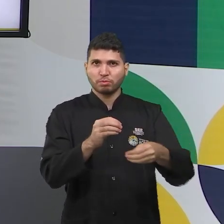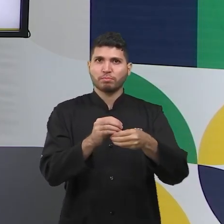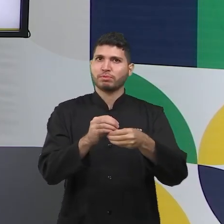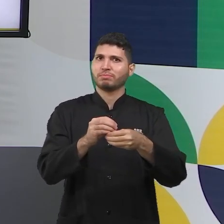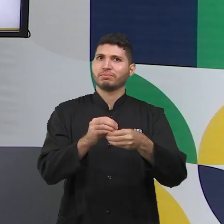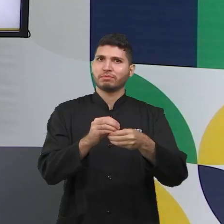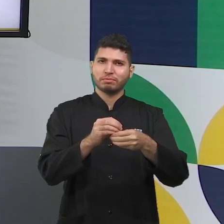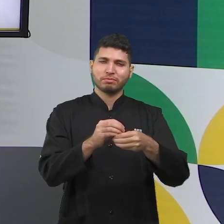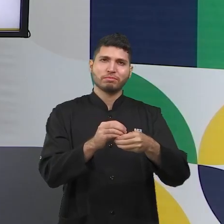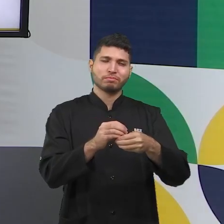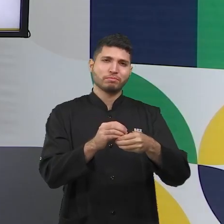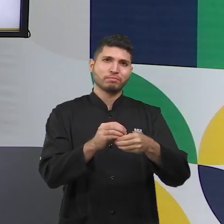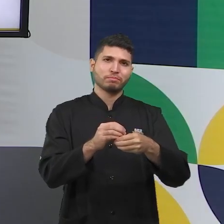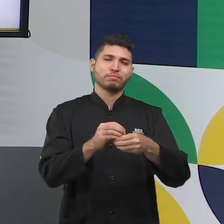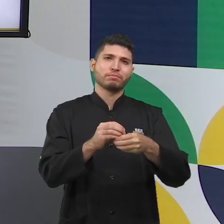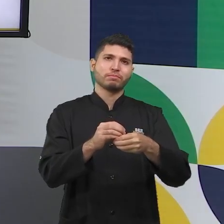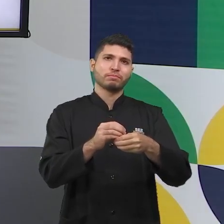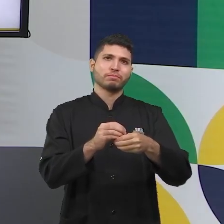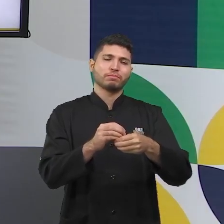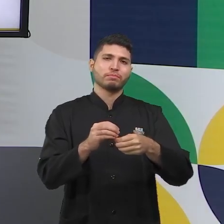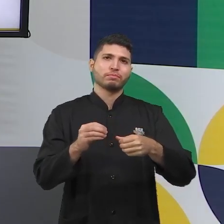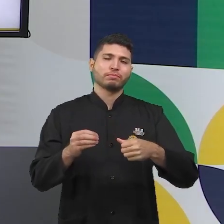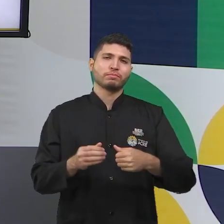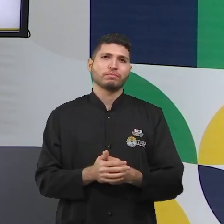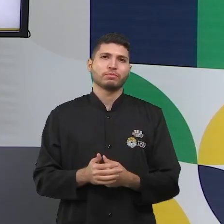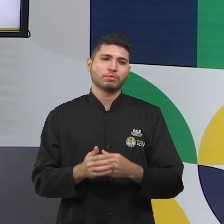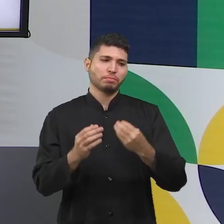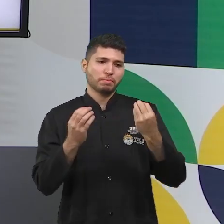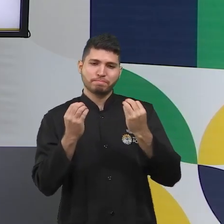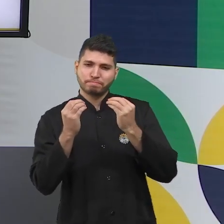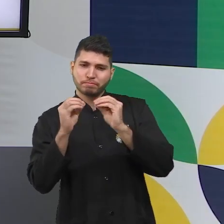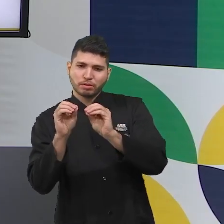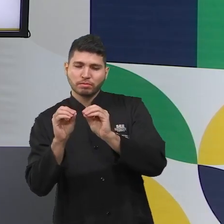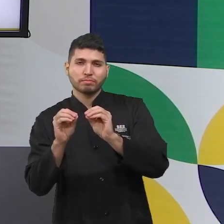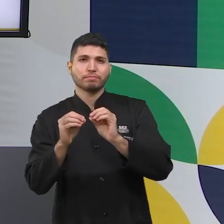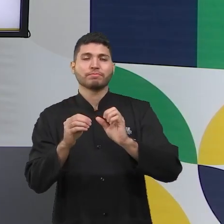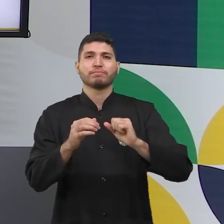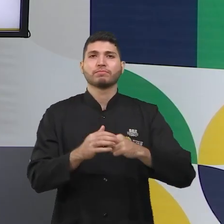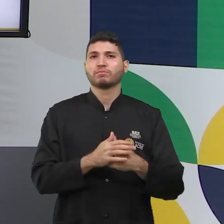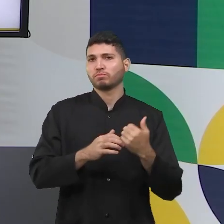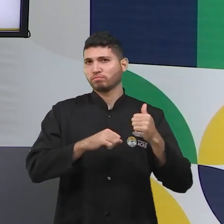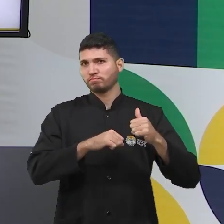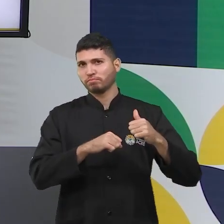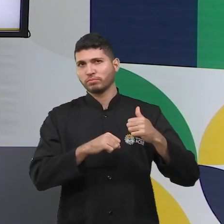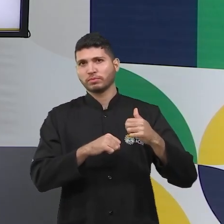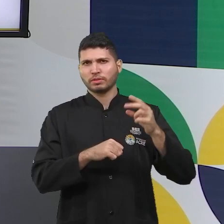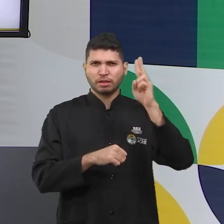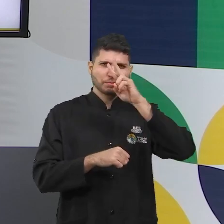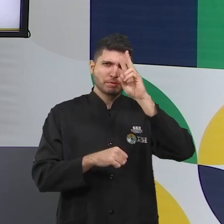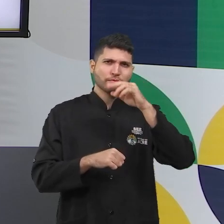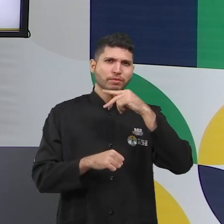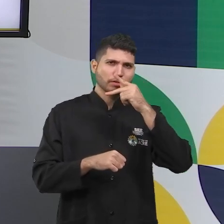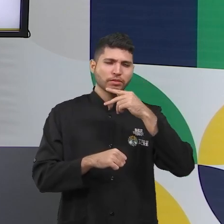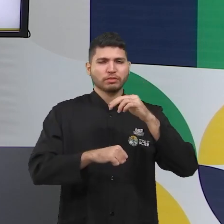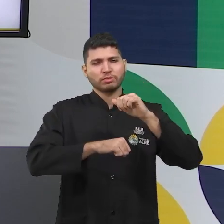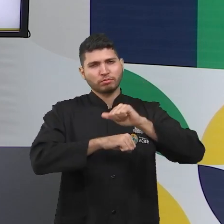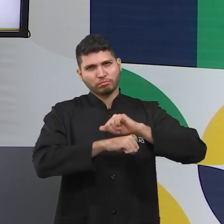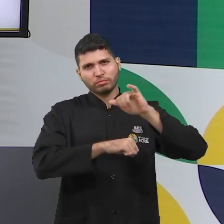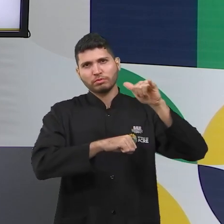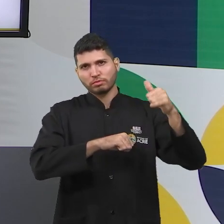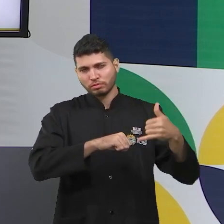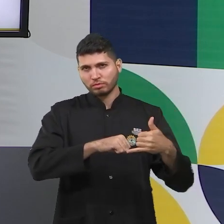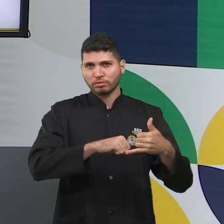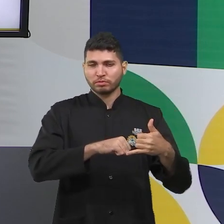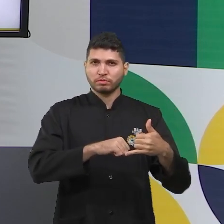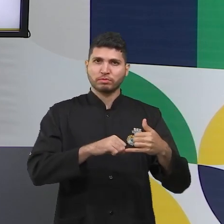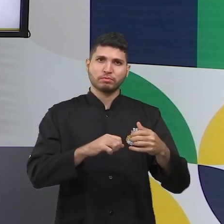Outra questão, ele é invariável. Lembra que eu falei anteriormente para vocês que o adjetivo, ele precisa